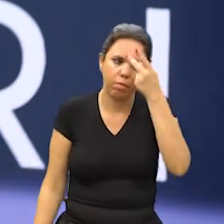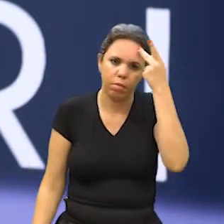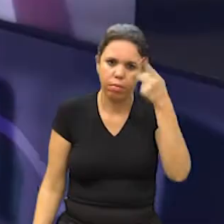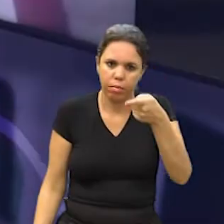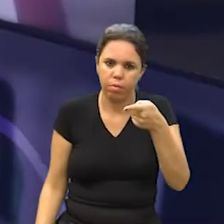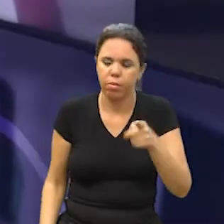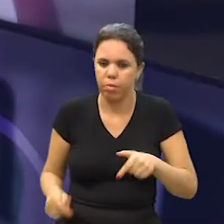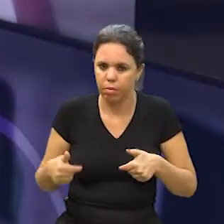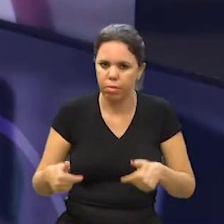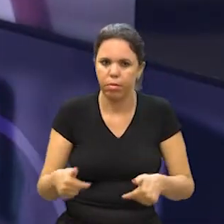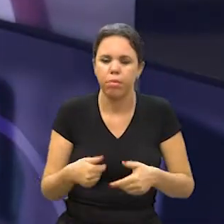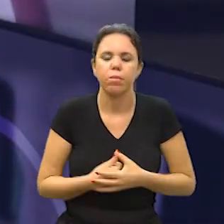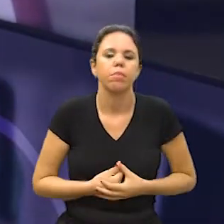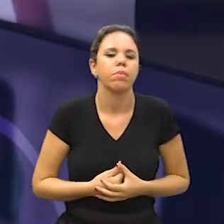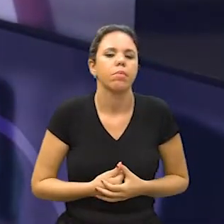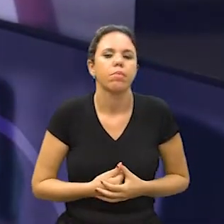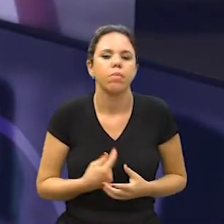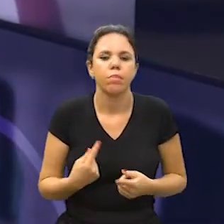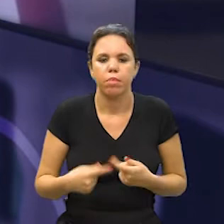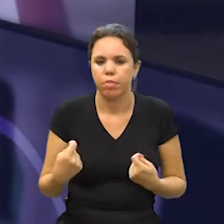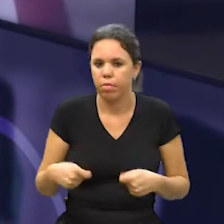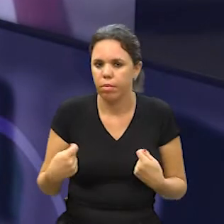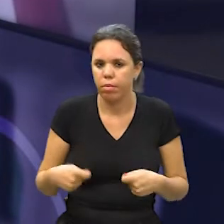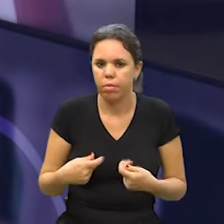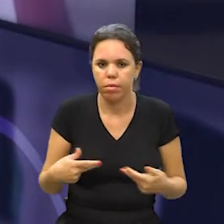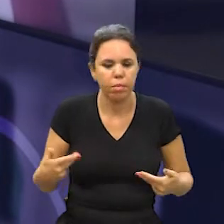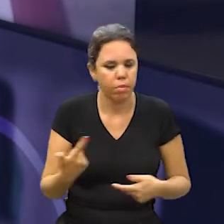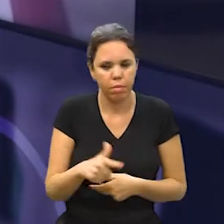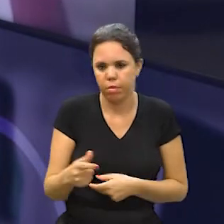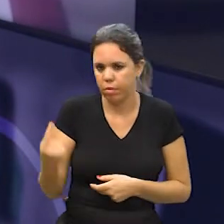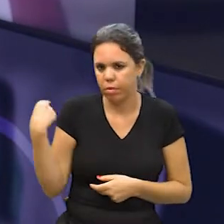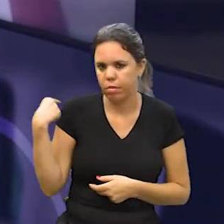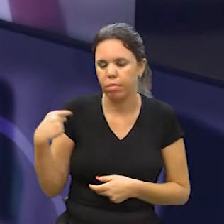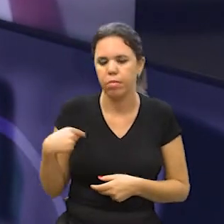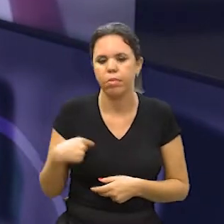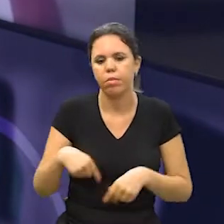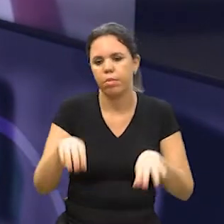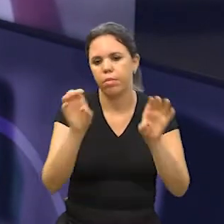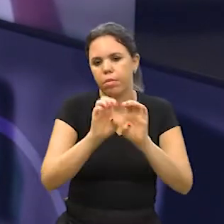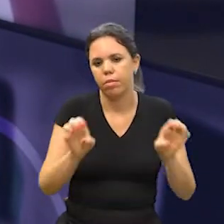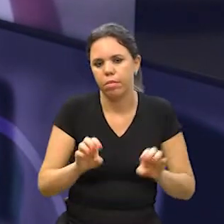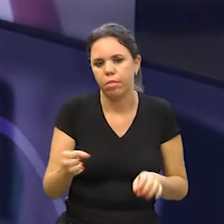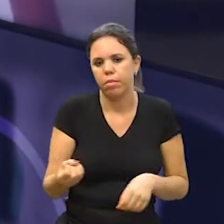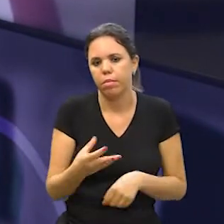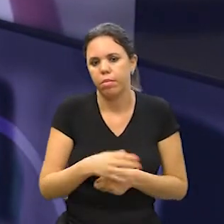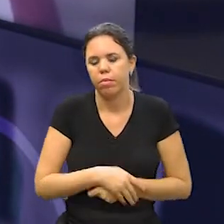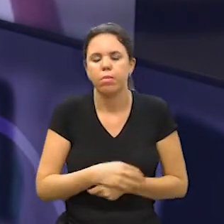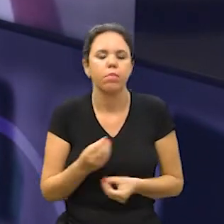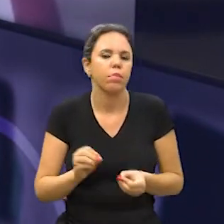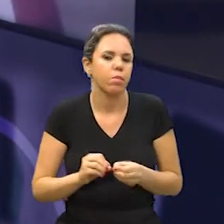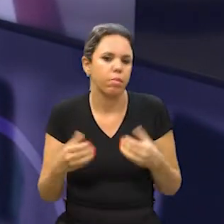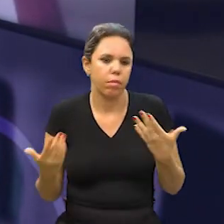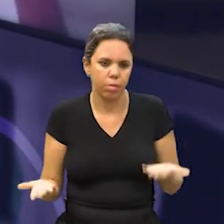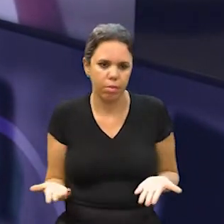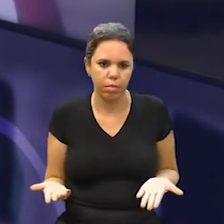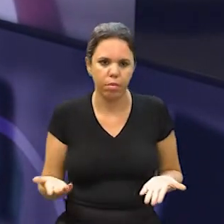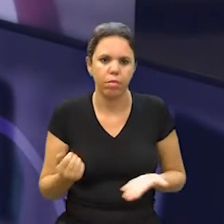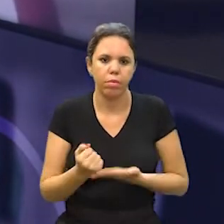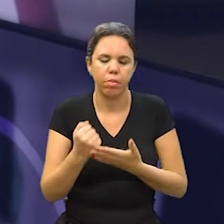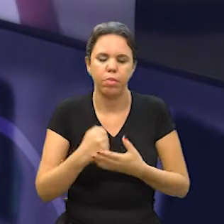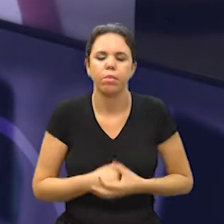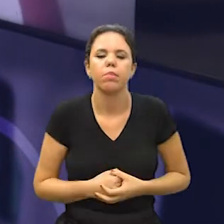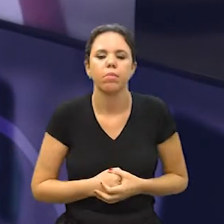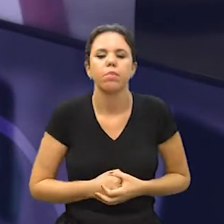vocês atuam porque ela vai precisar de coisas que ela não tinha antes, né? De Sim. estruturas novas. Como que funciona isso? Como é que vocês